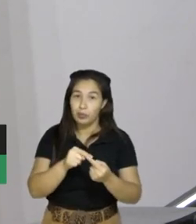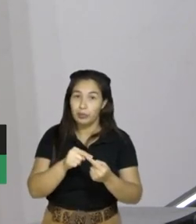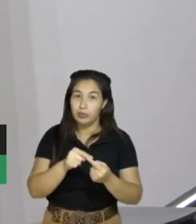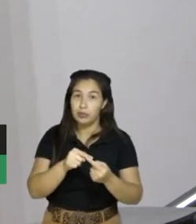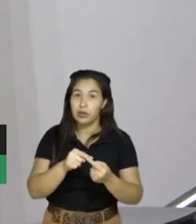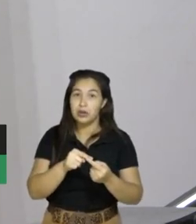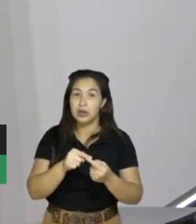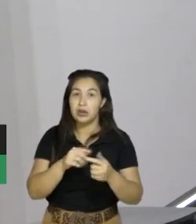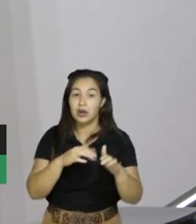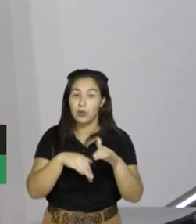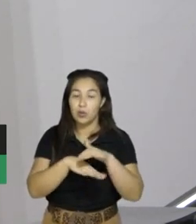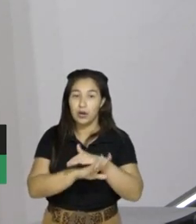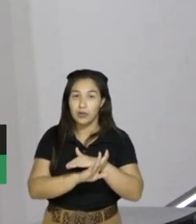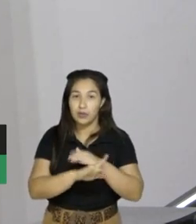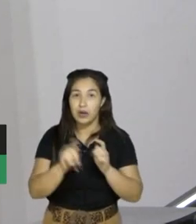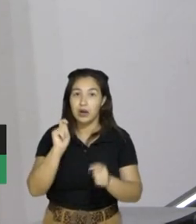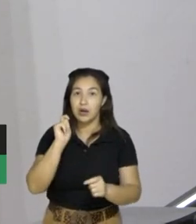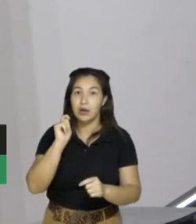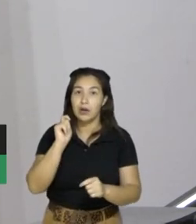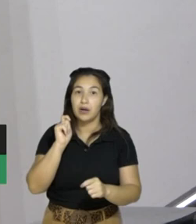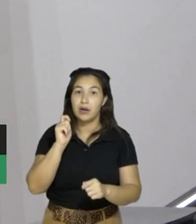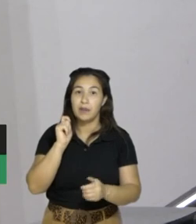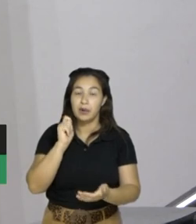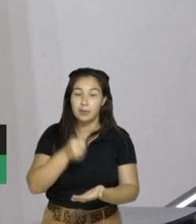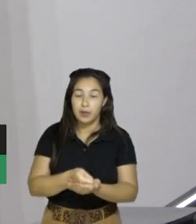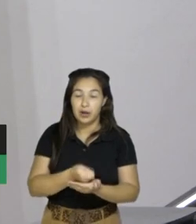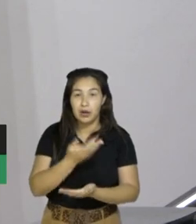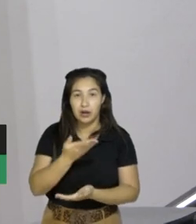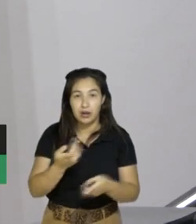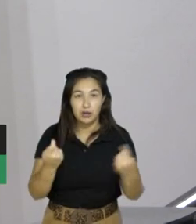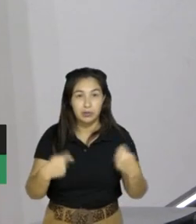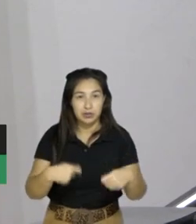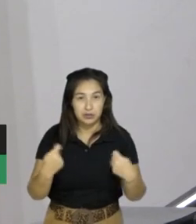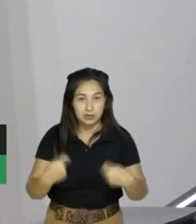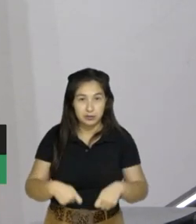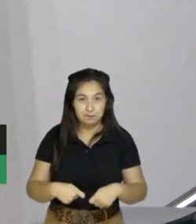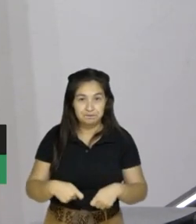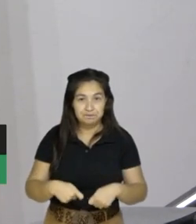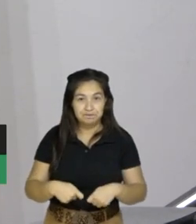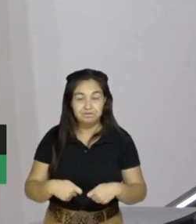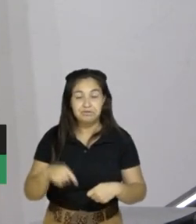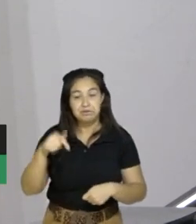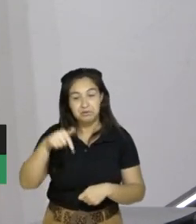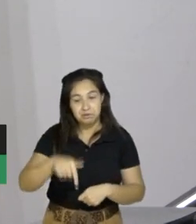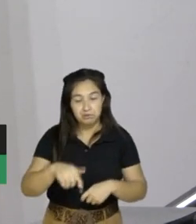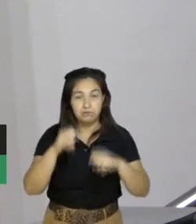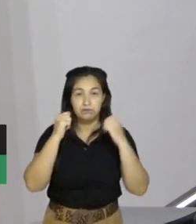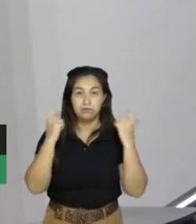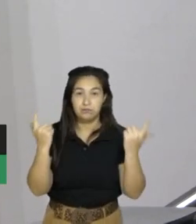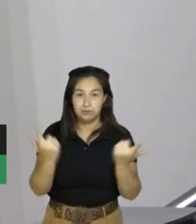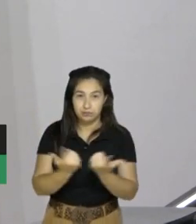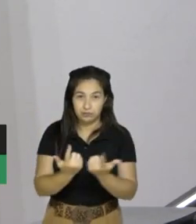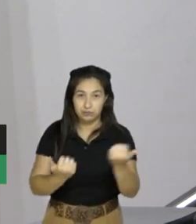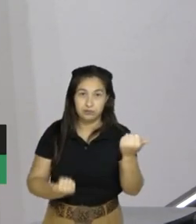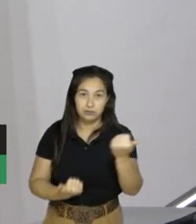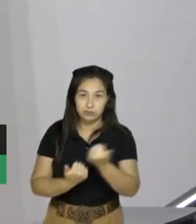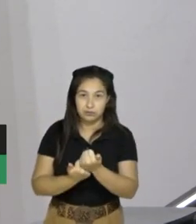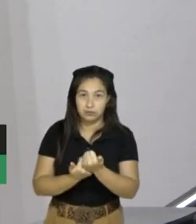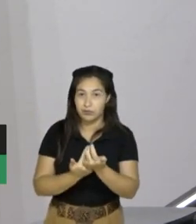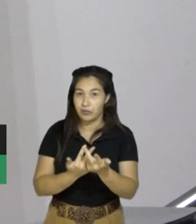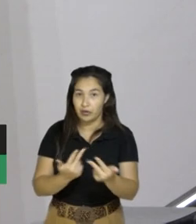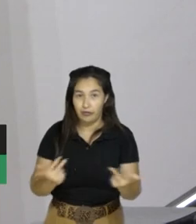demanda elaboramos um projeto aqui na Assembleia Legislativa com o apoio de vários colegas